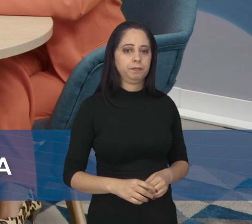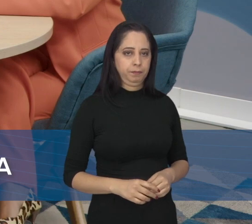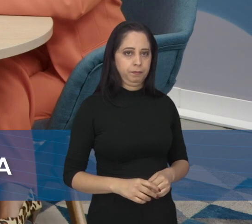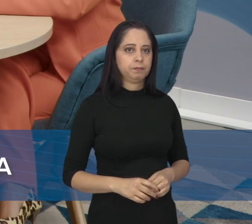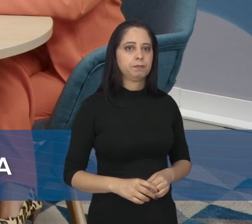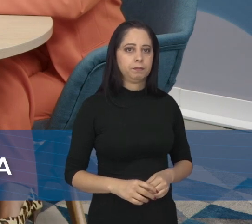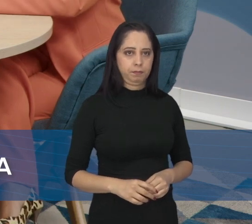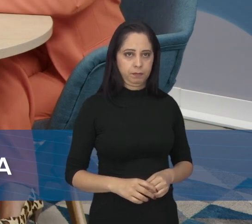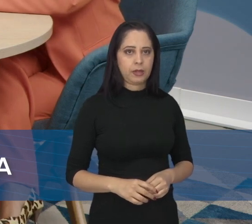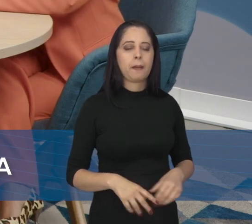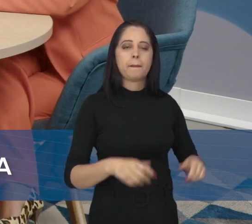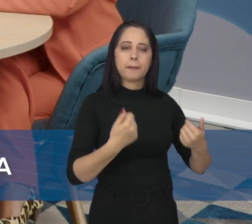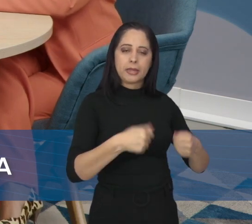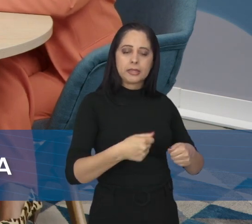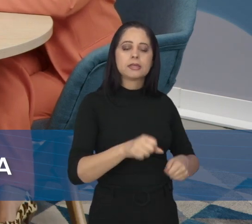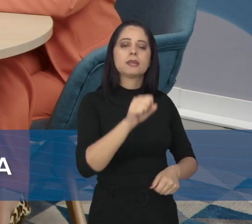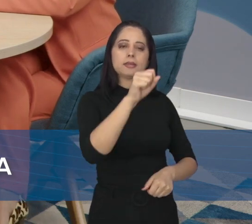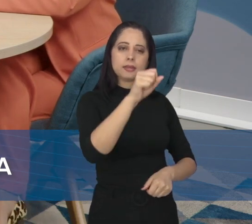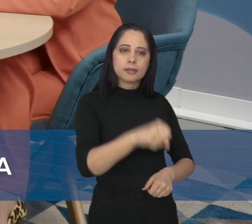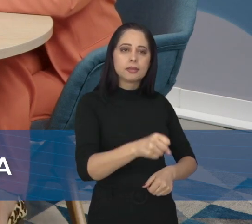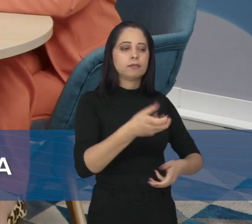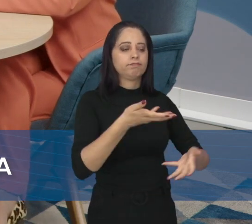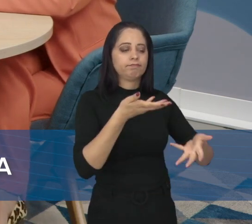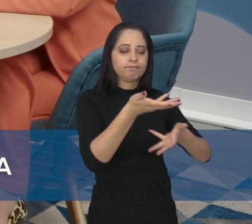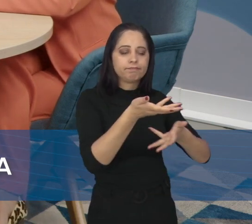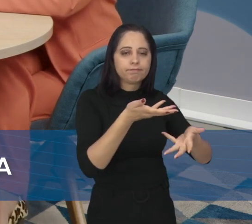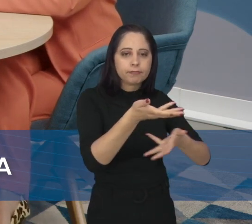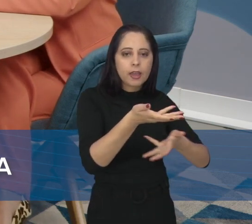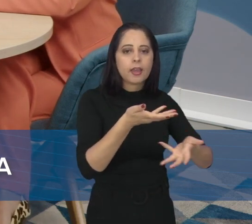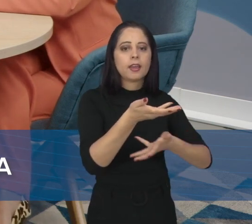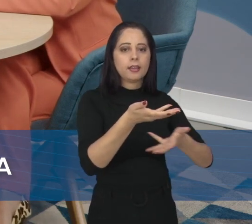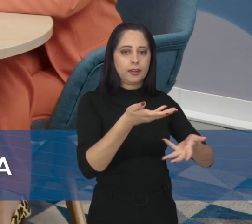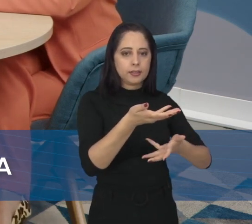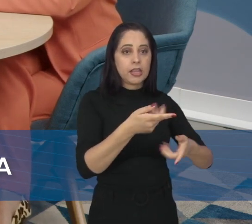só para o debate público e também para a